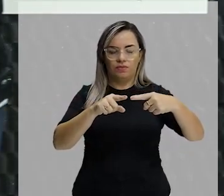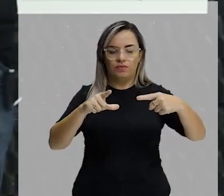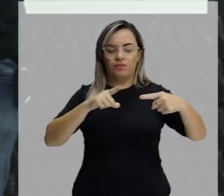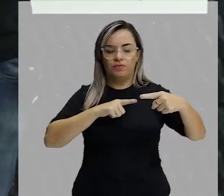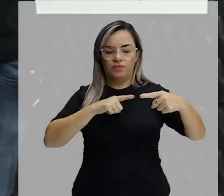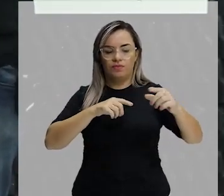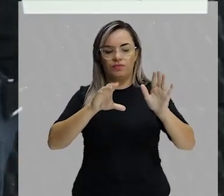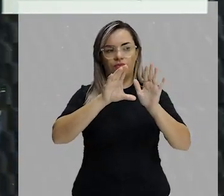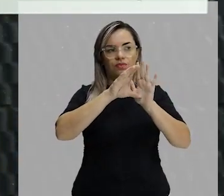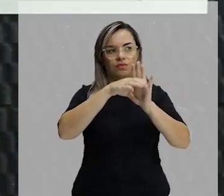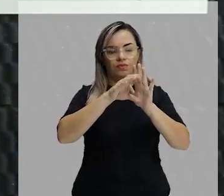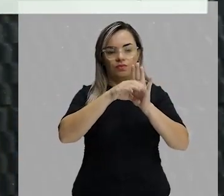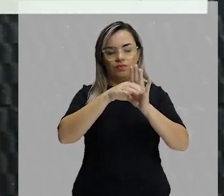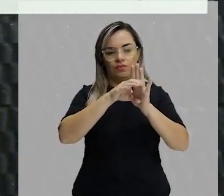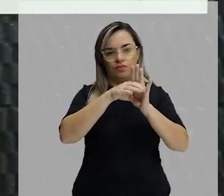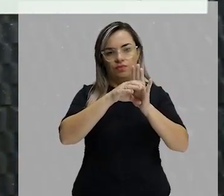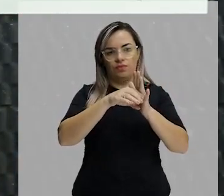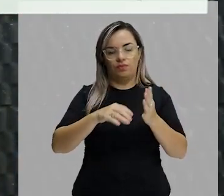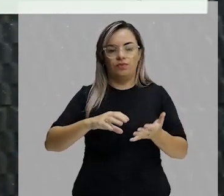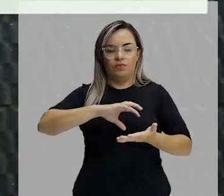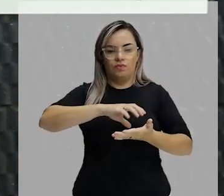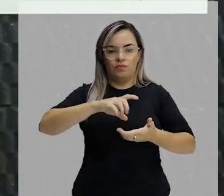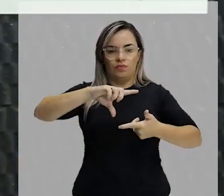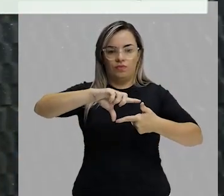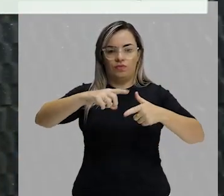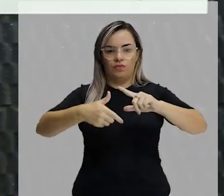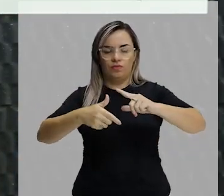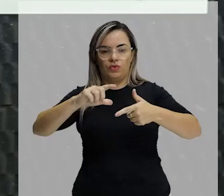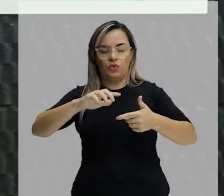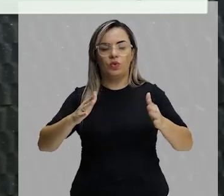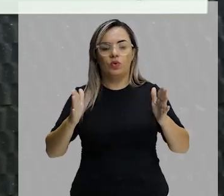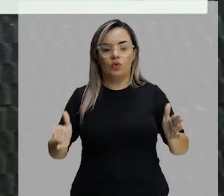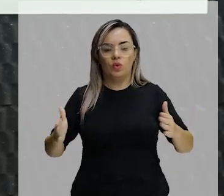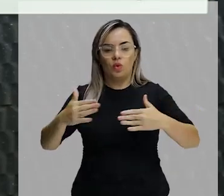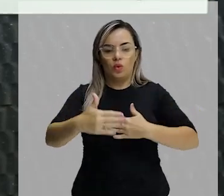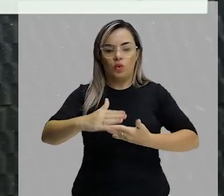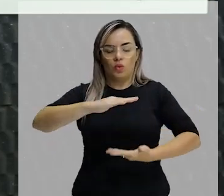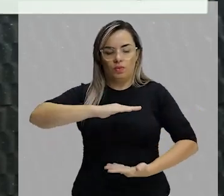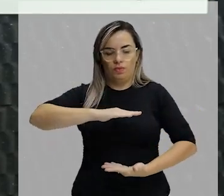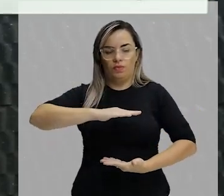o conceito de prisma. Todas as faces